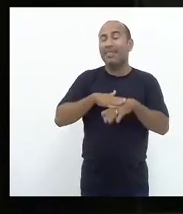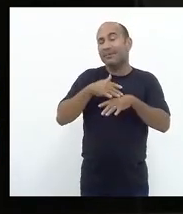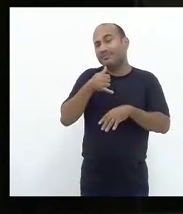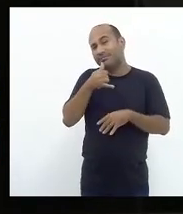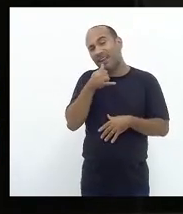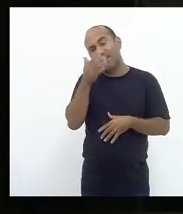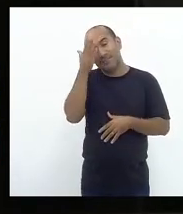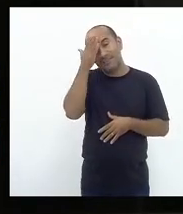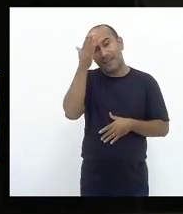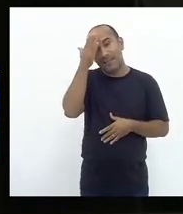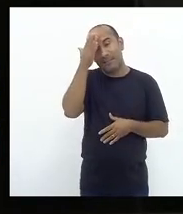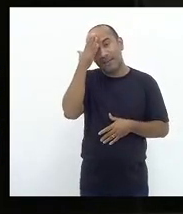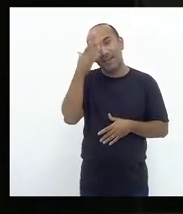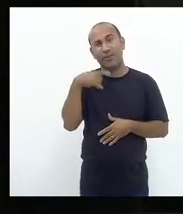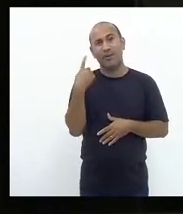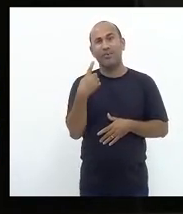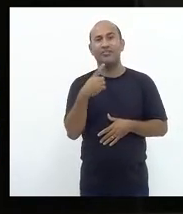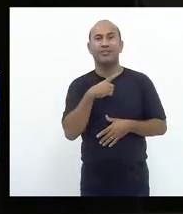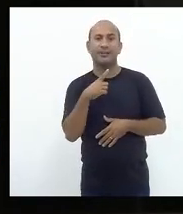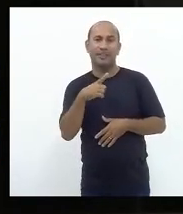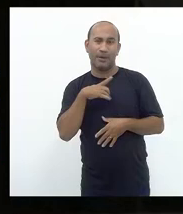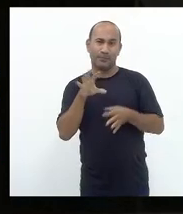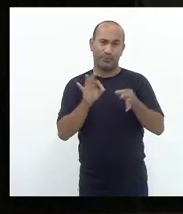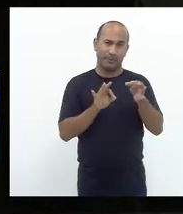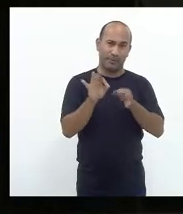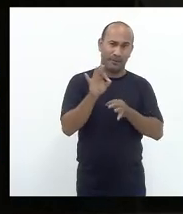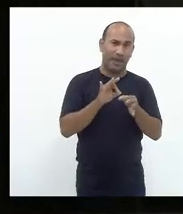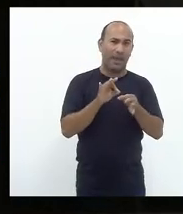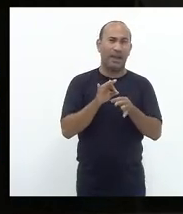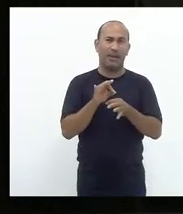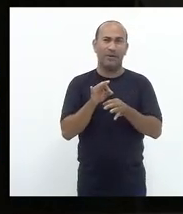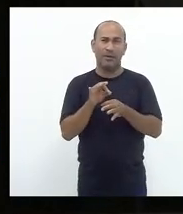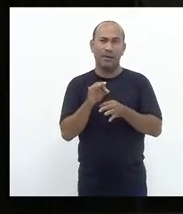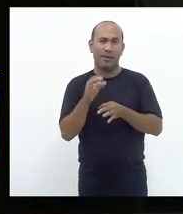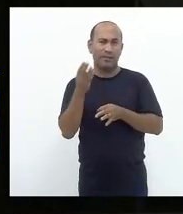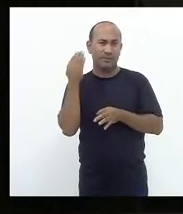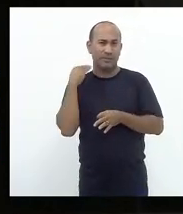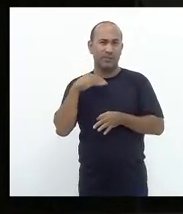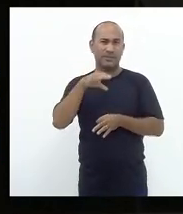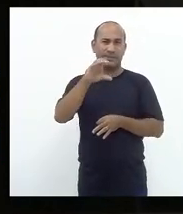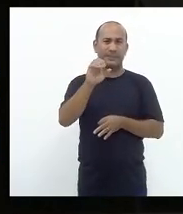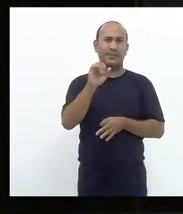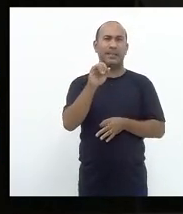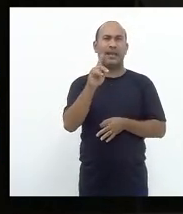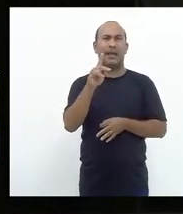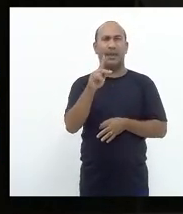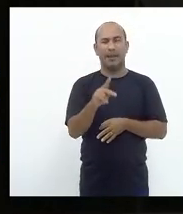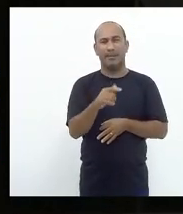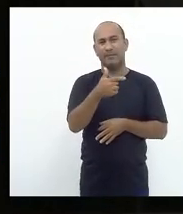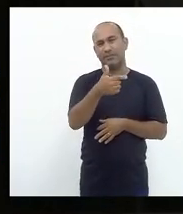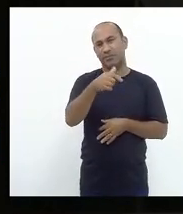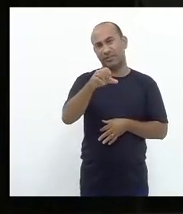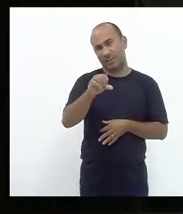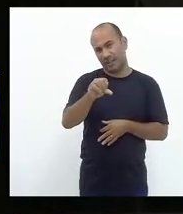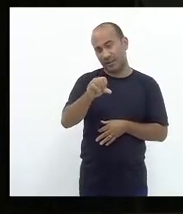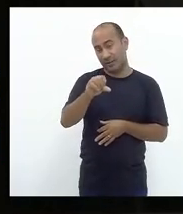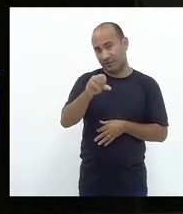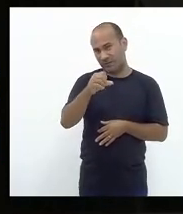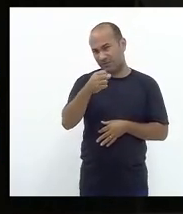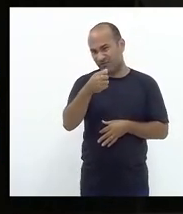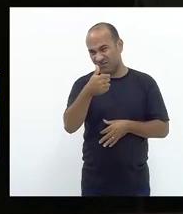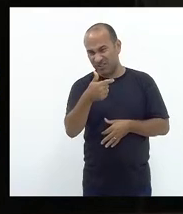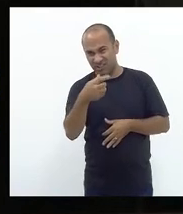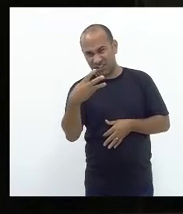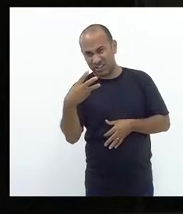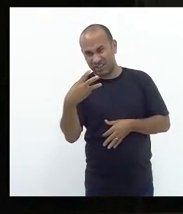saber que nós temos uma estrutura, que é o antigo CIEP 023, que já está com mais de 95%